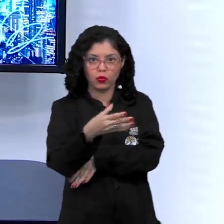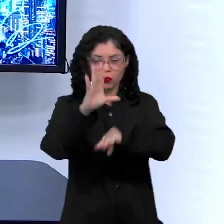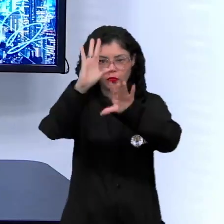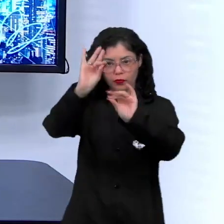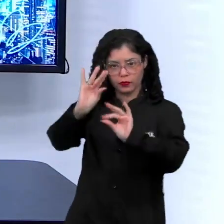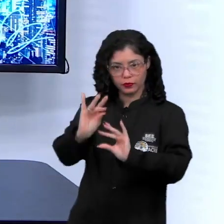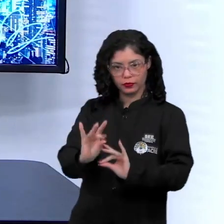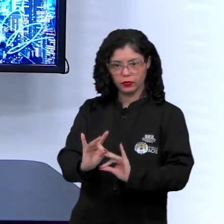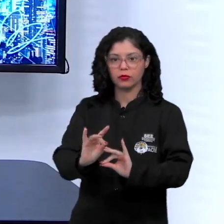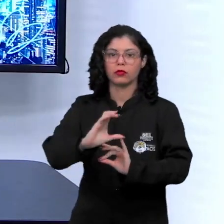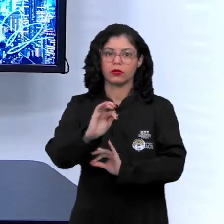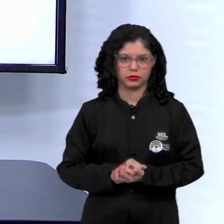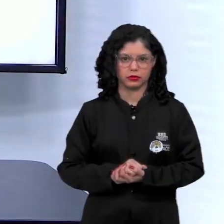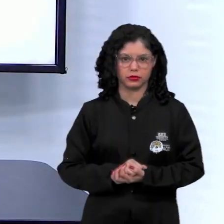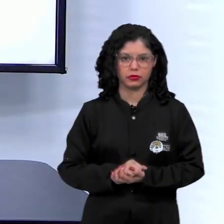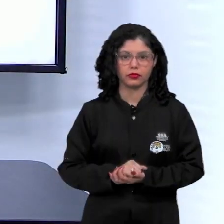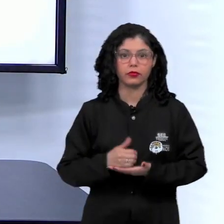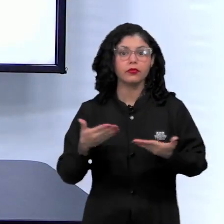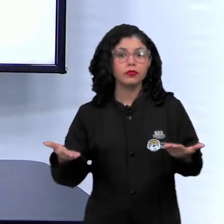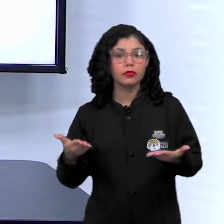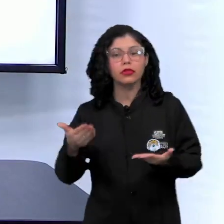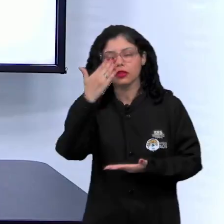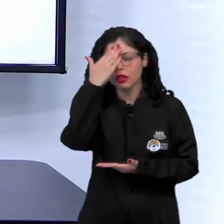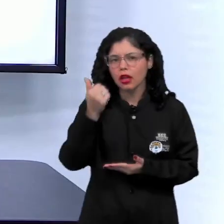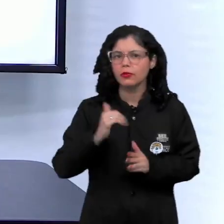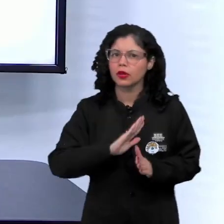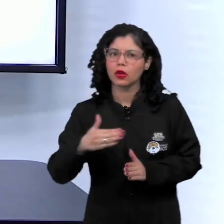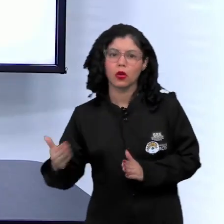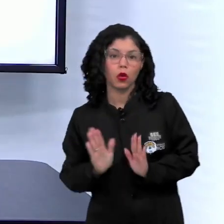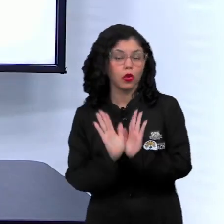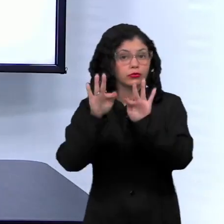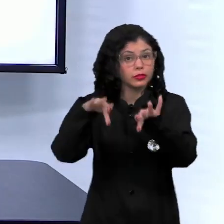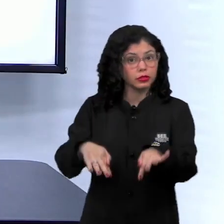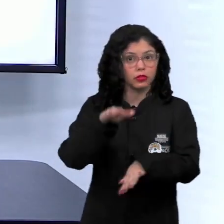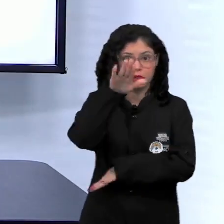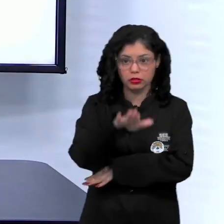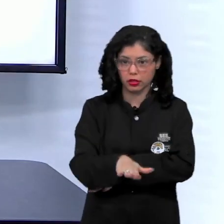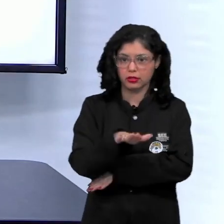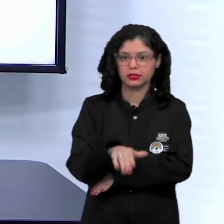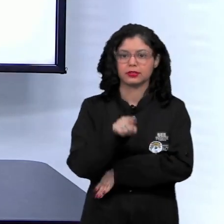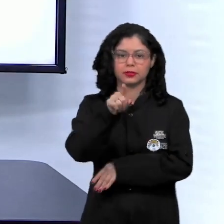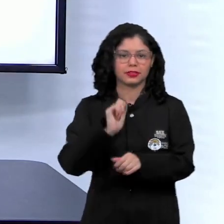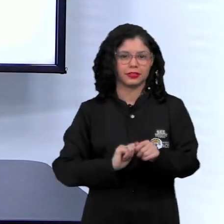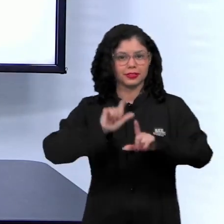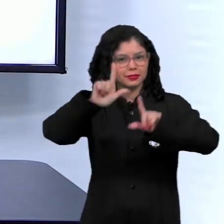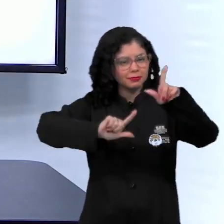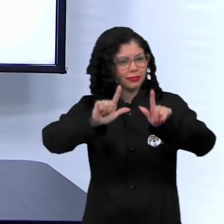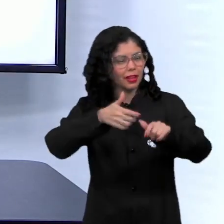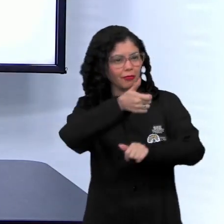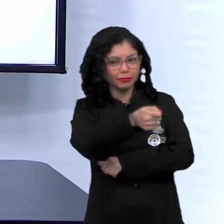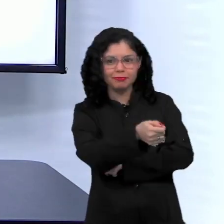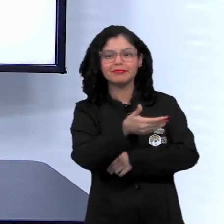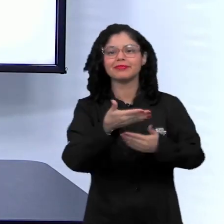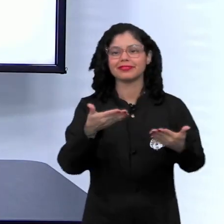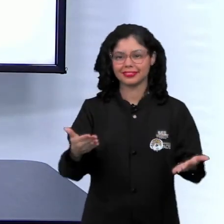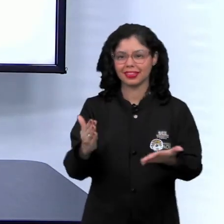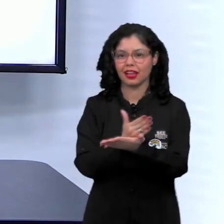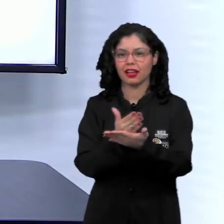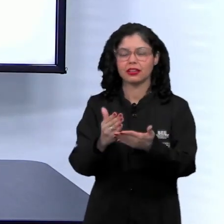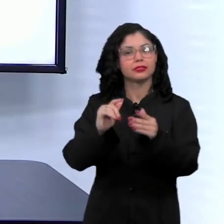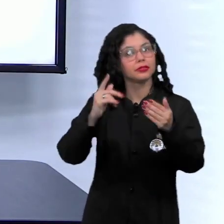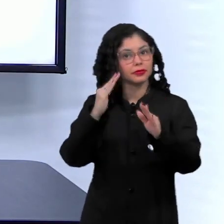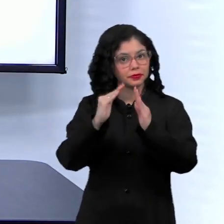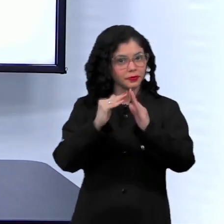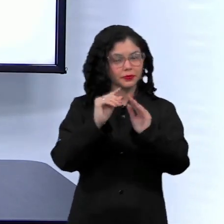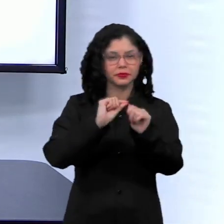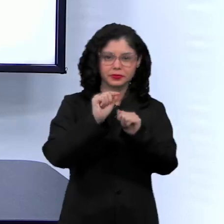de circulação. Sabe quando chega o final da tarde, você liga lá a TV, ou alguém da sua casa faz